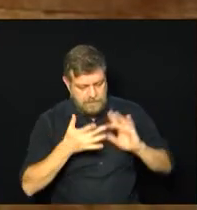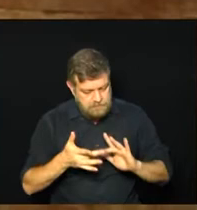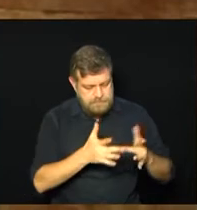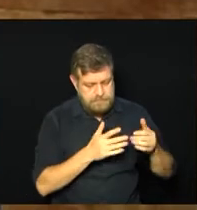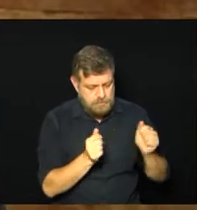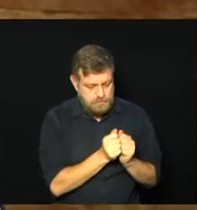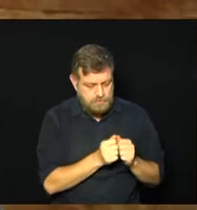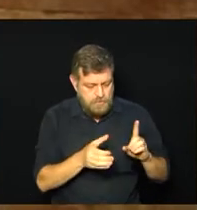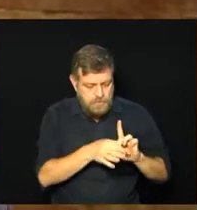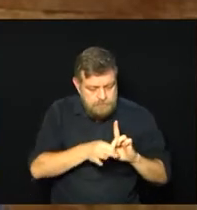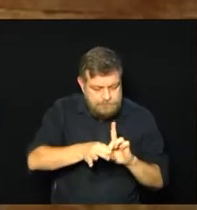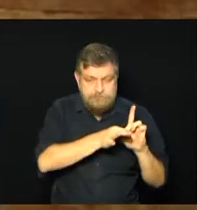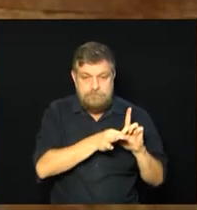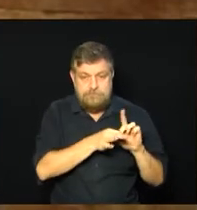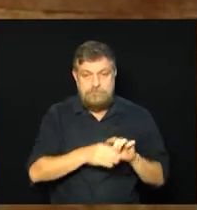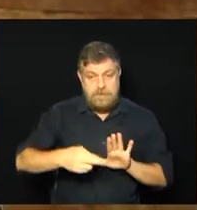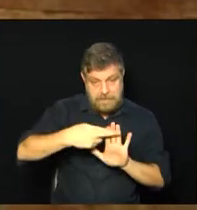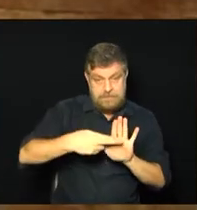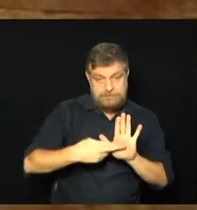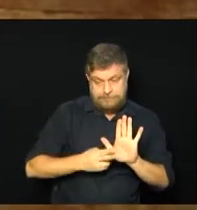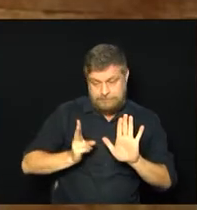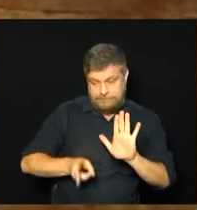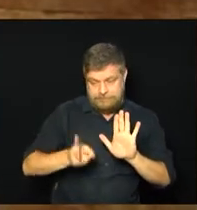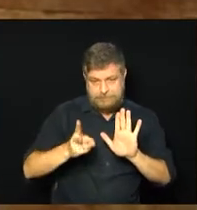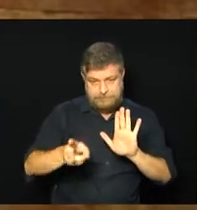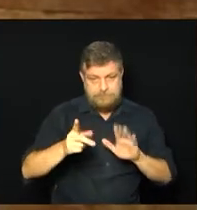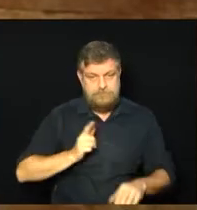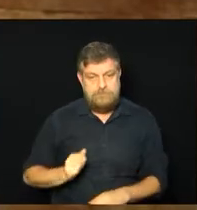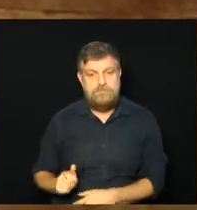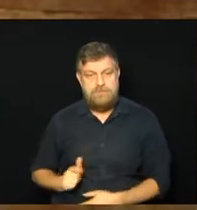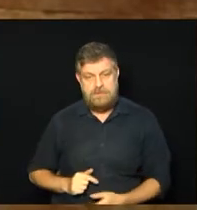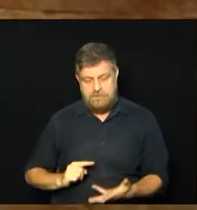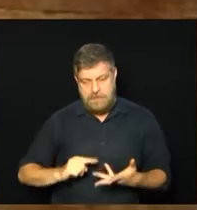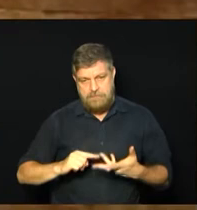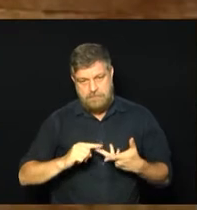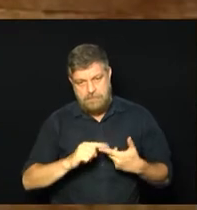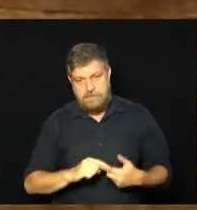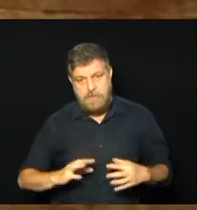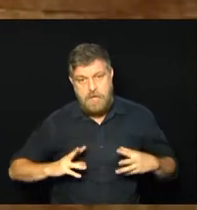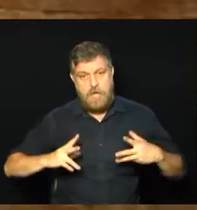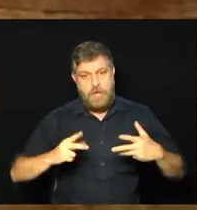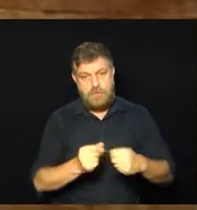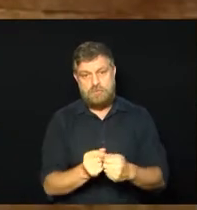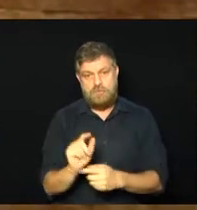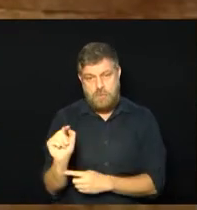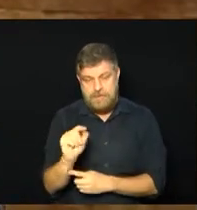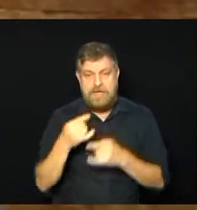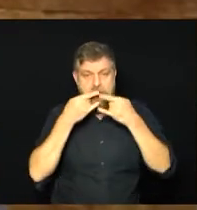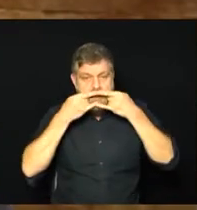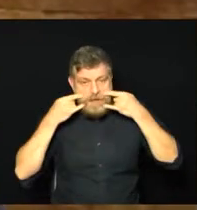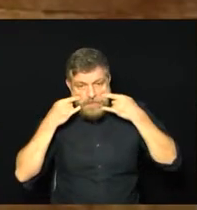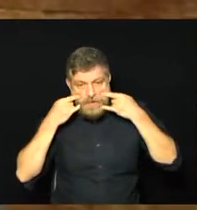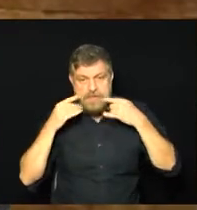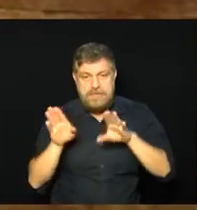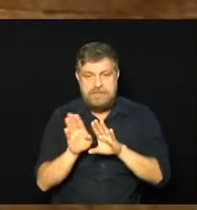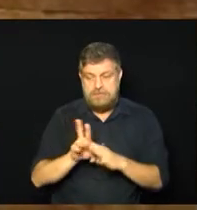hour? Os protocolos continuam ainda válidos, né? Você tem que ter toda aquela questão de uso de máscaras quando você